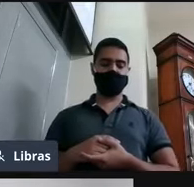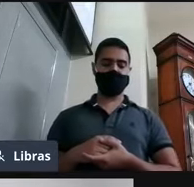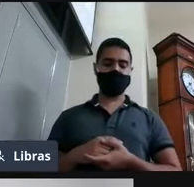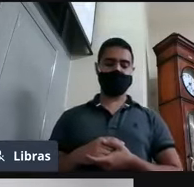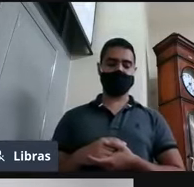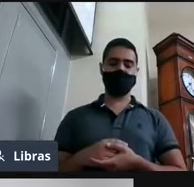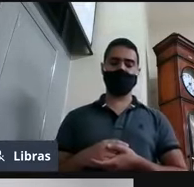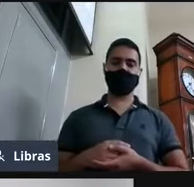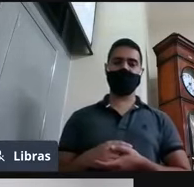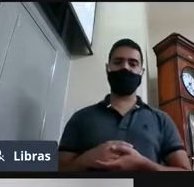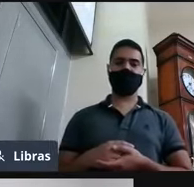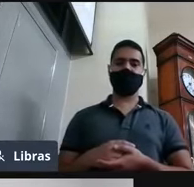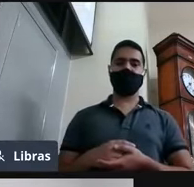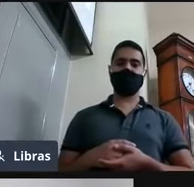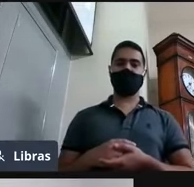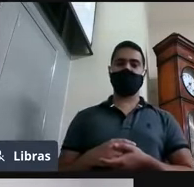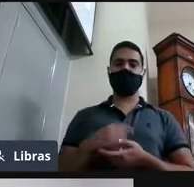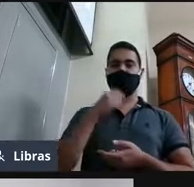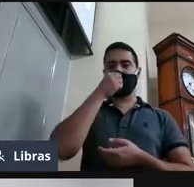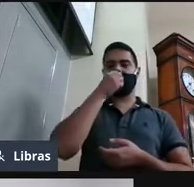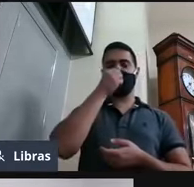Tribunal de Contas do Estado.